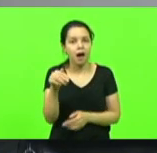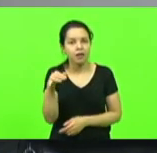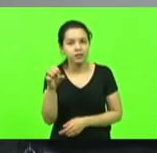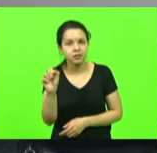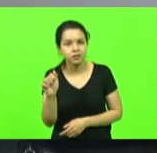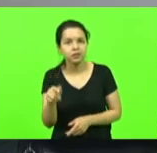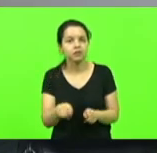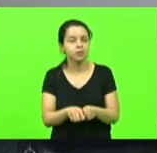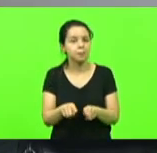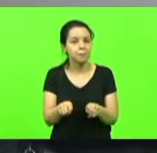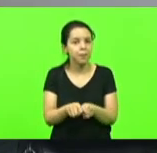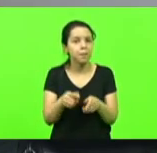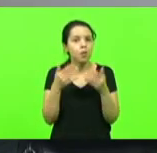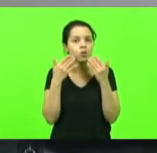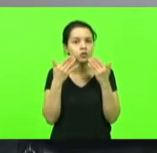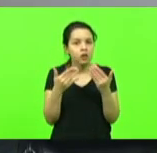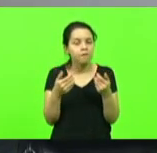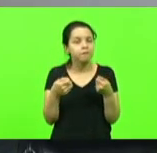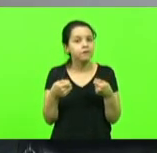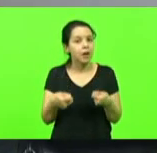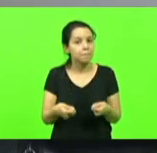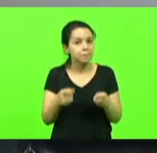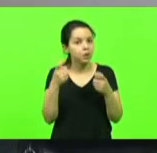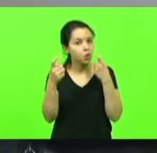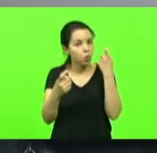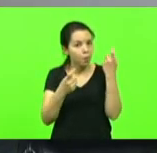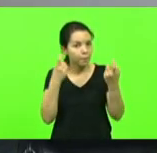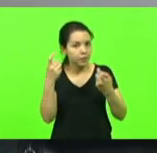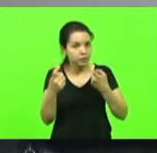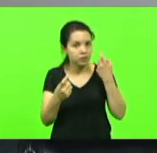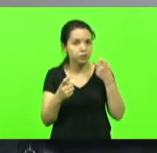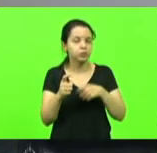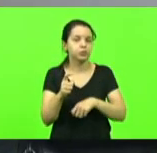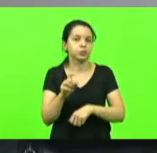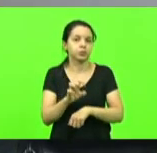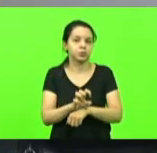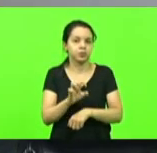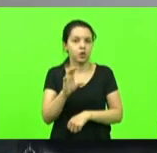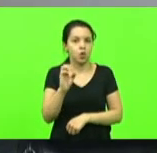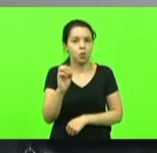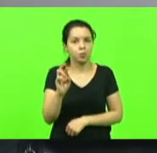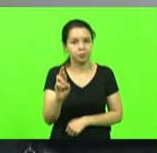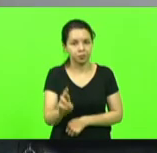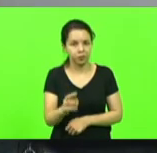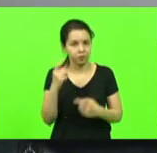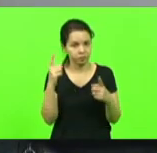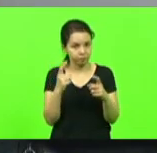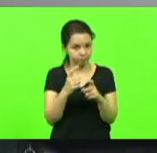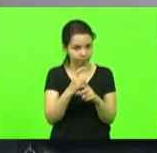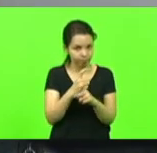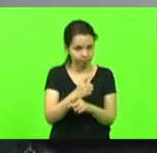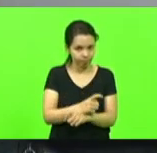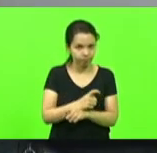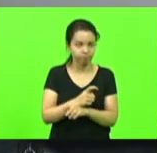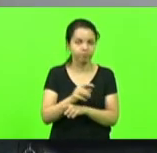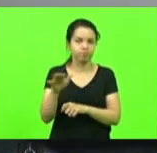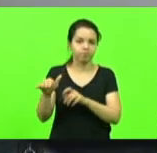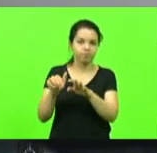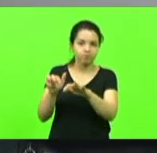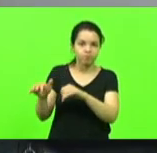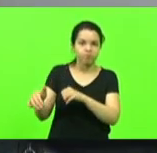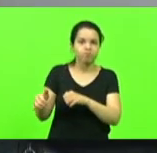maneira muito firme a preocupação com o status quo, né? A dificuldade de obter